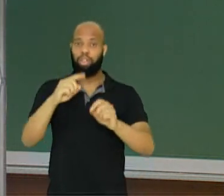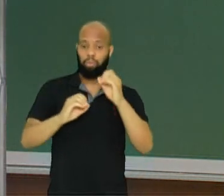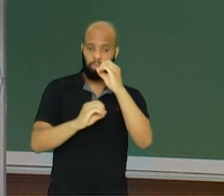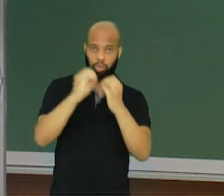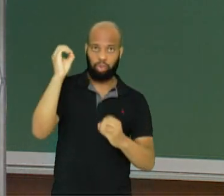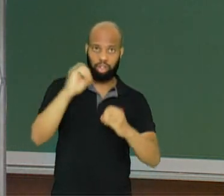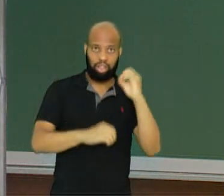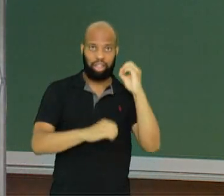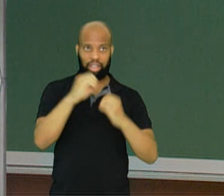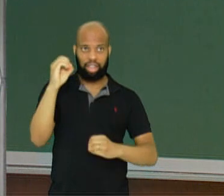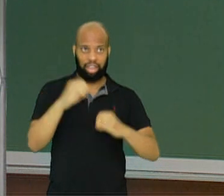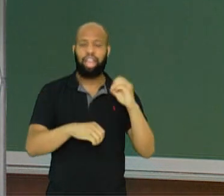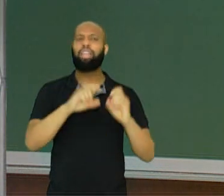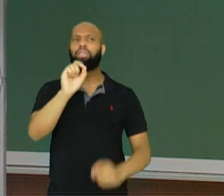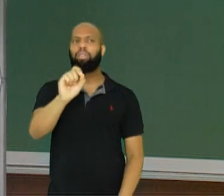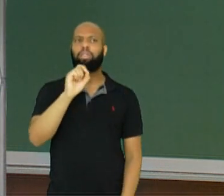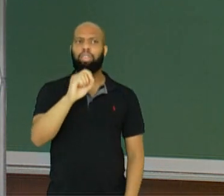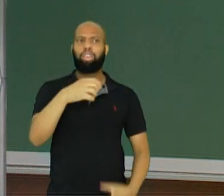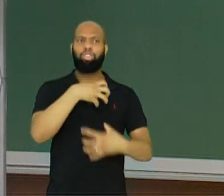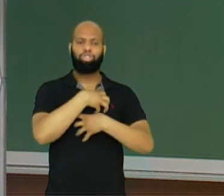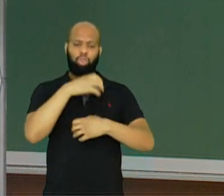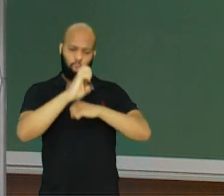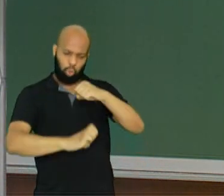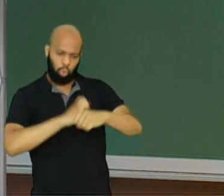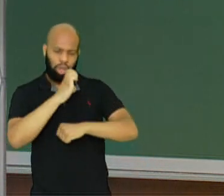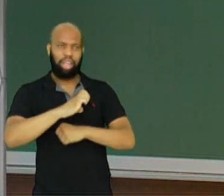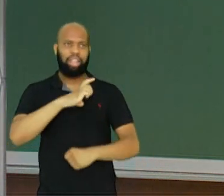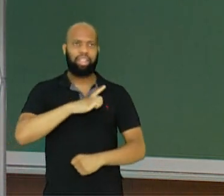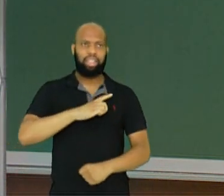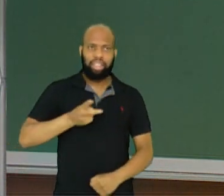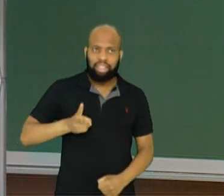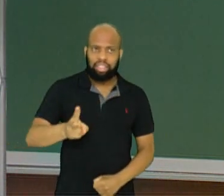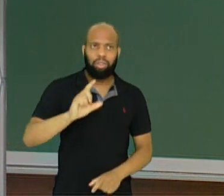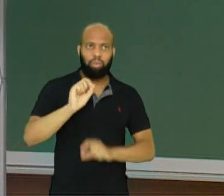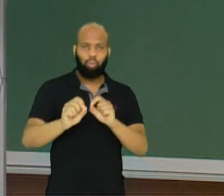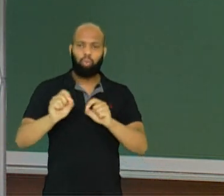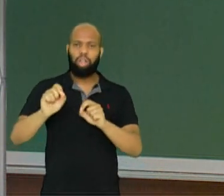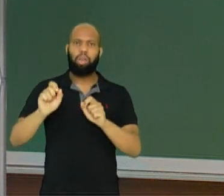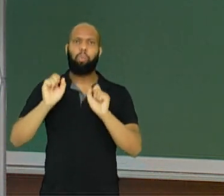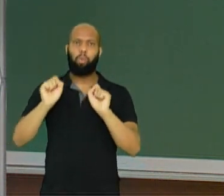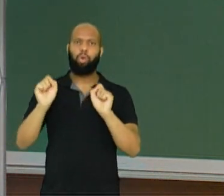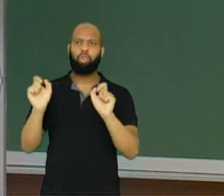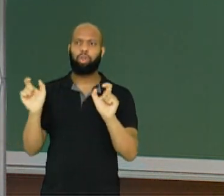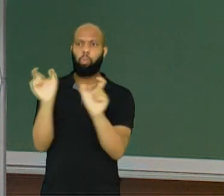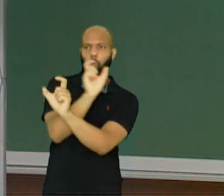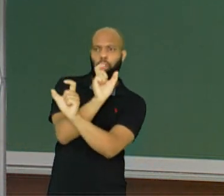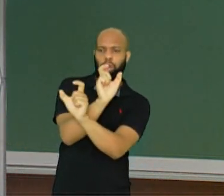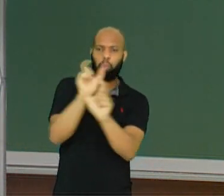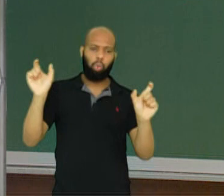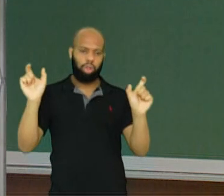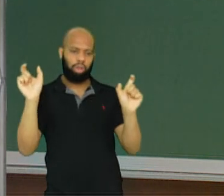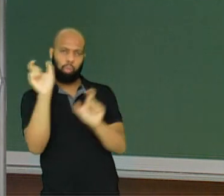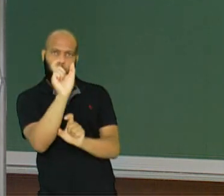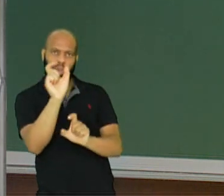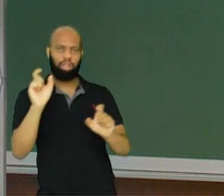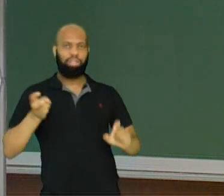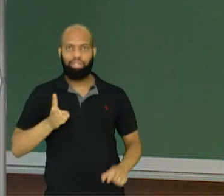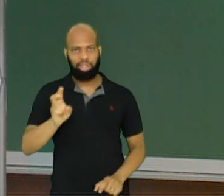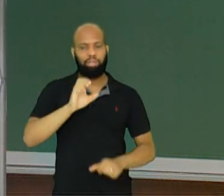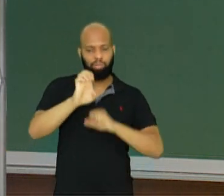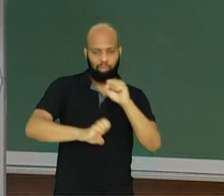de ressonância, certo? Os elétrons eles estão sempre trocando de lugar aqui, a dupla ligação está sempre